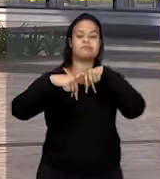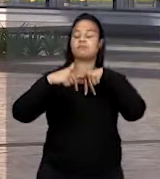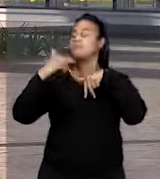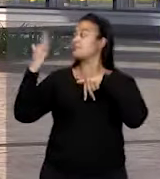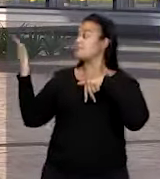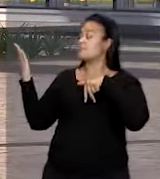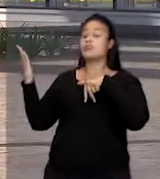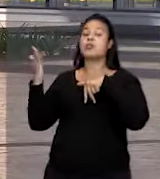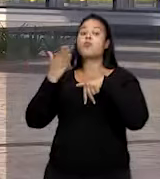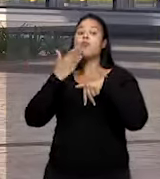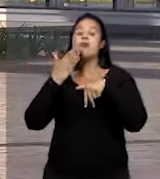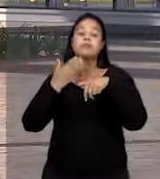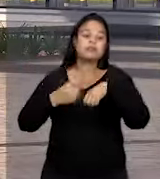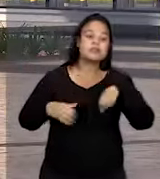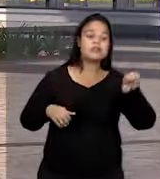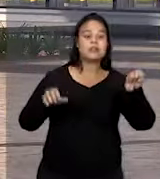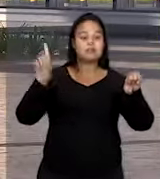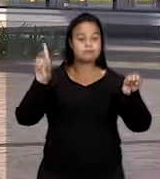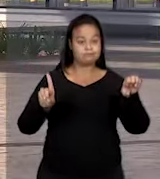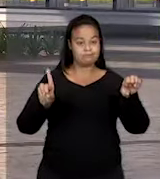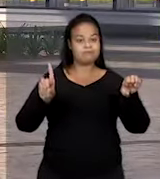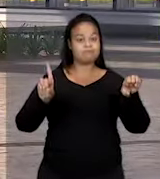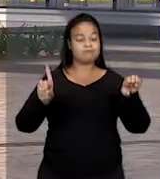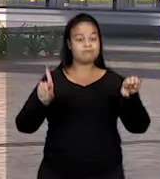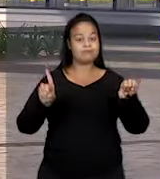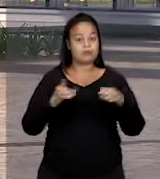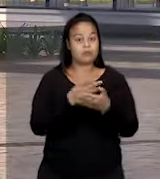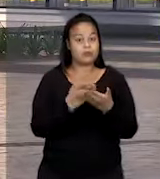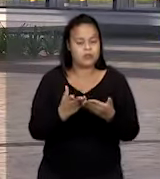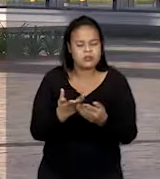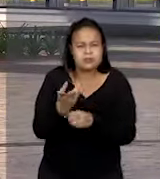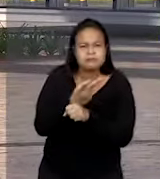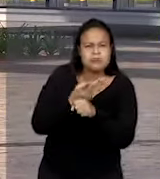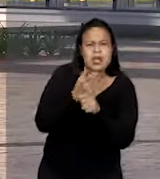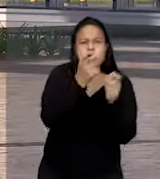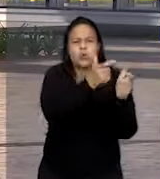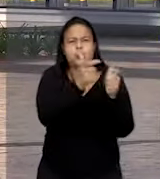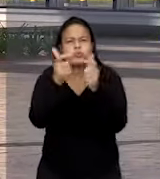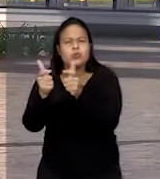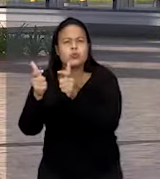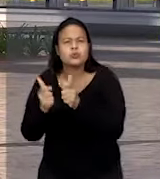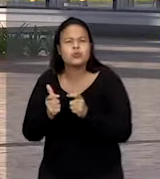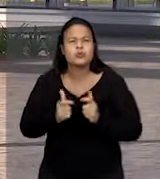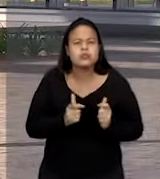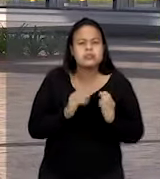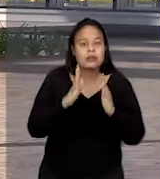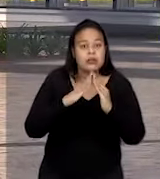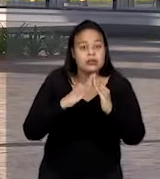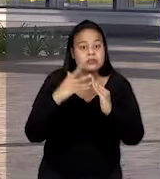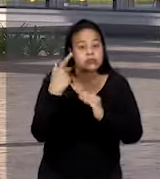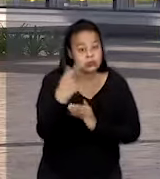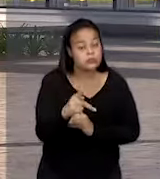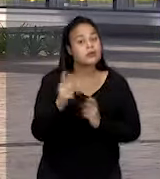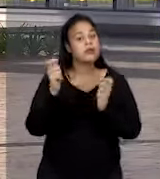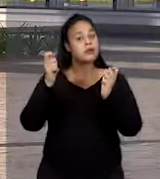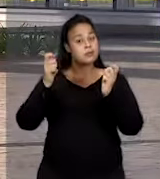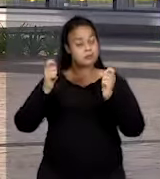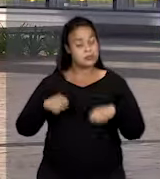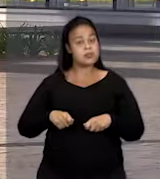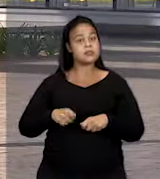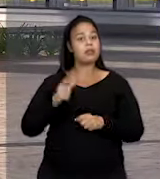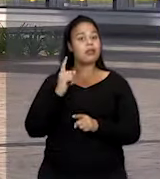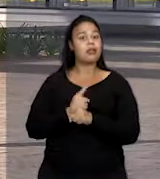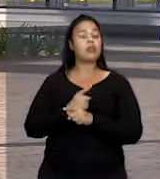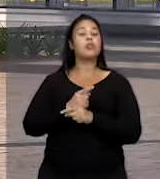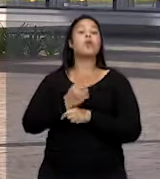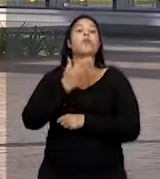direita é a sua esquerda. Para você se localizar aí onde você mora, é só você encontrar